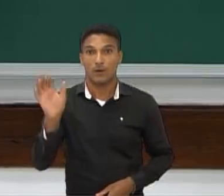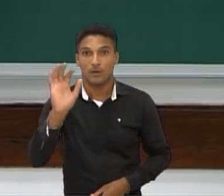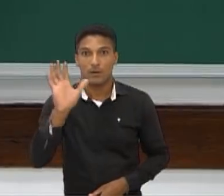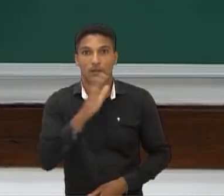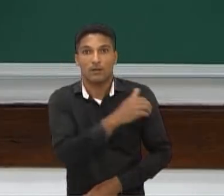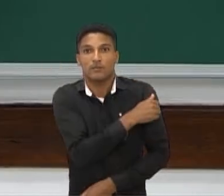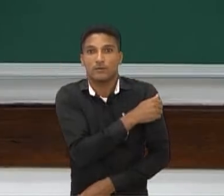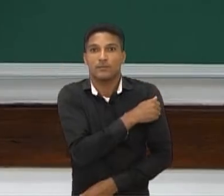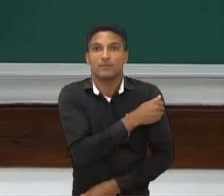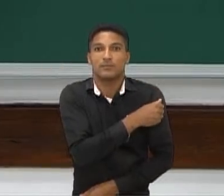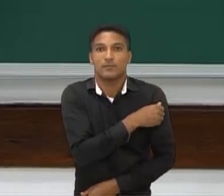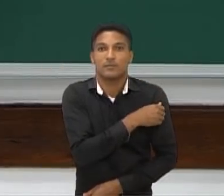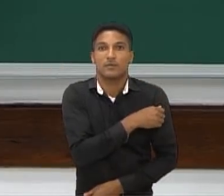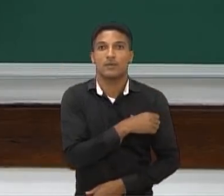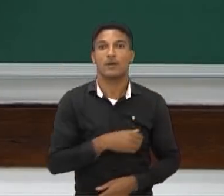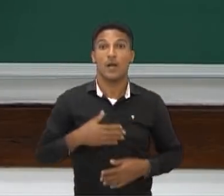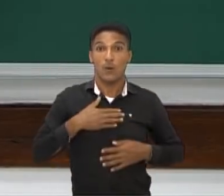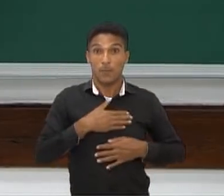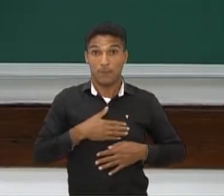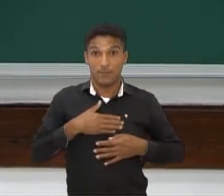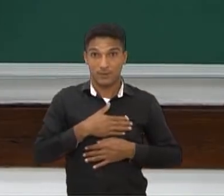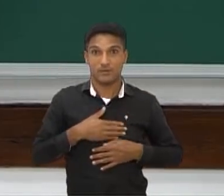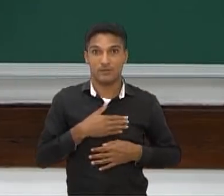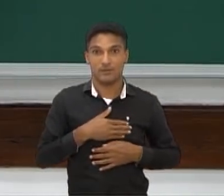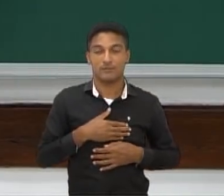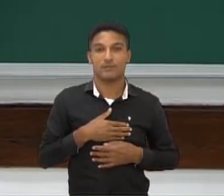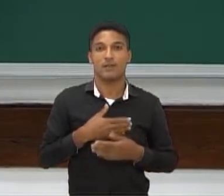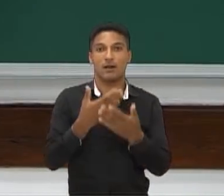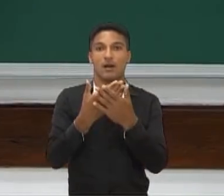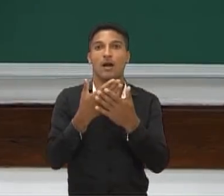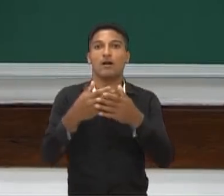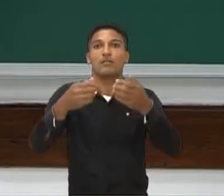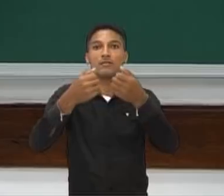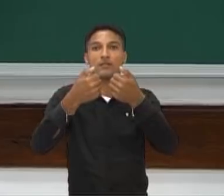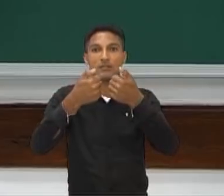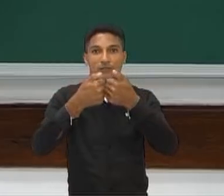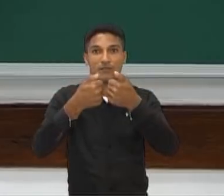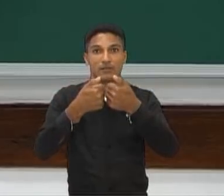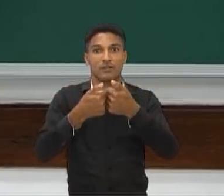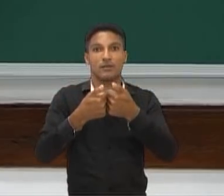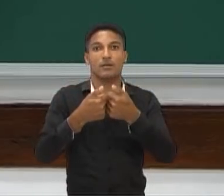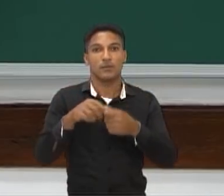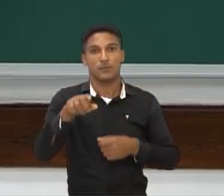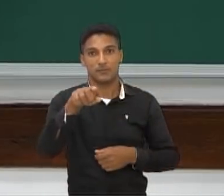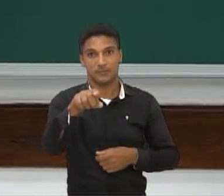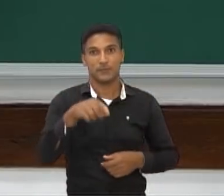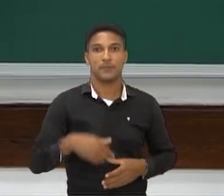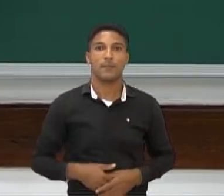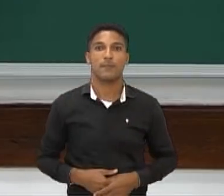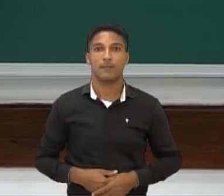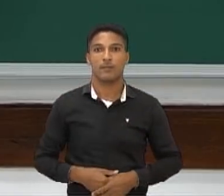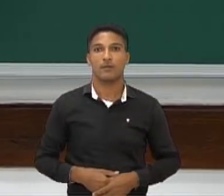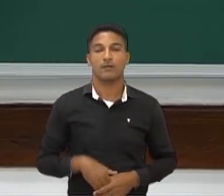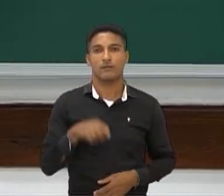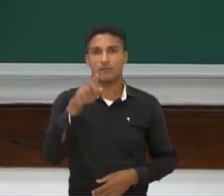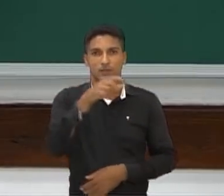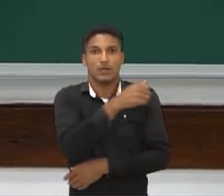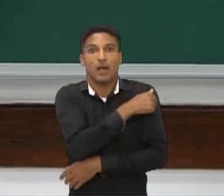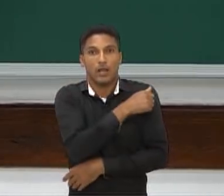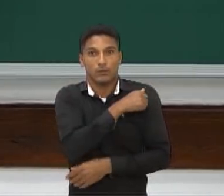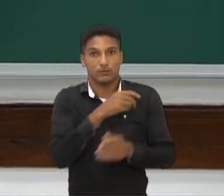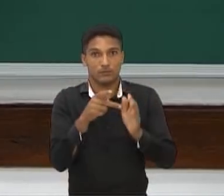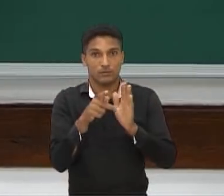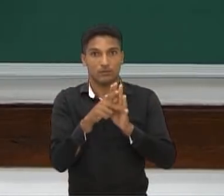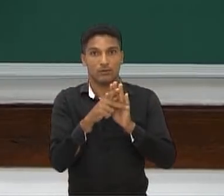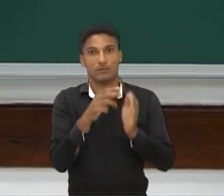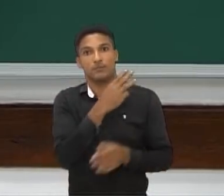Olá, caro estudante! É com imenso prazer que eu trago aqui uma aula bem bacana para você. Você que é aluno da terceira